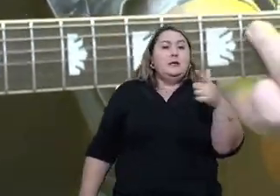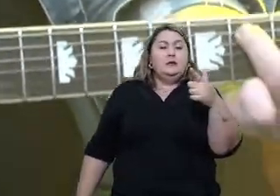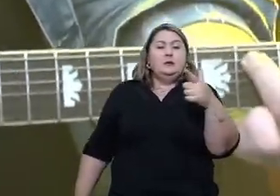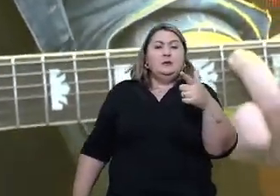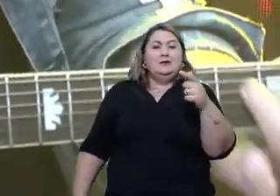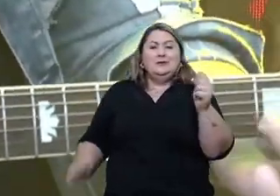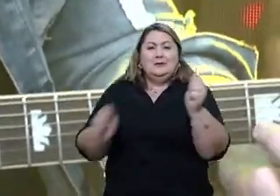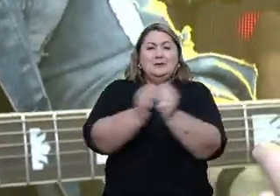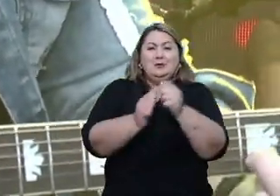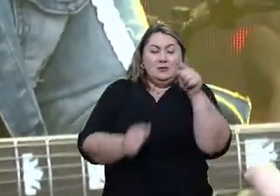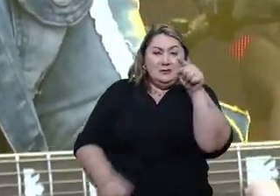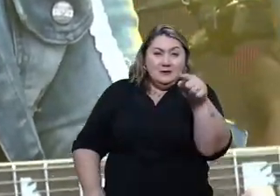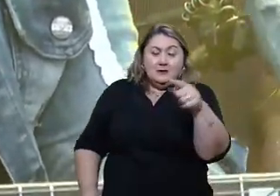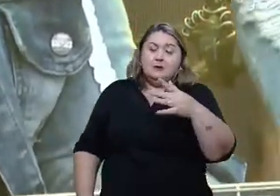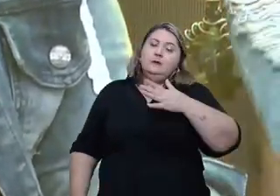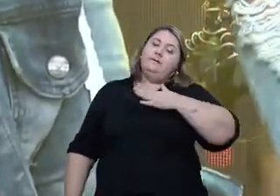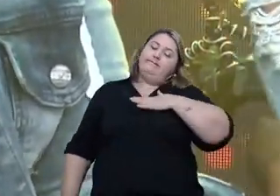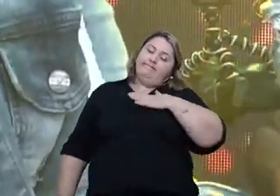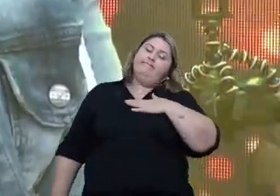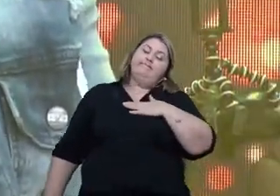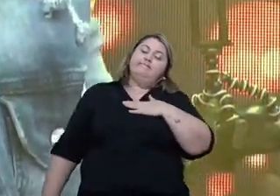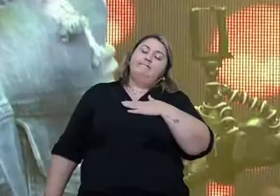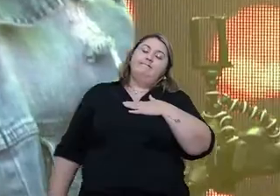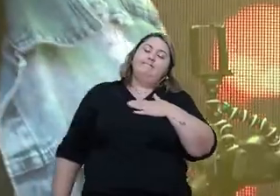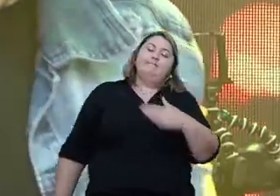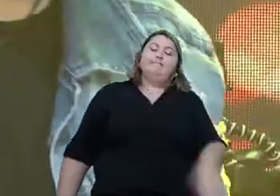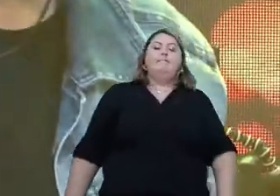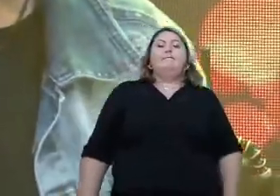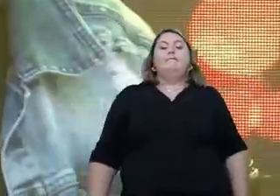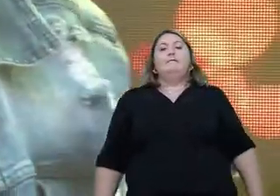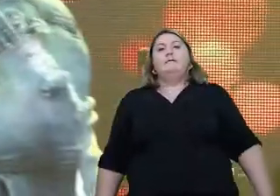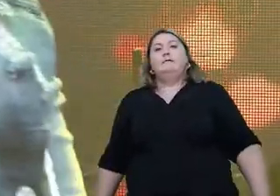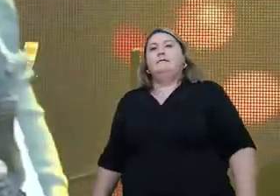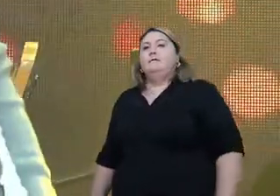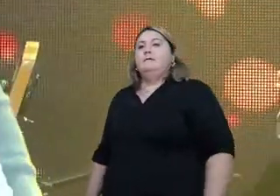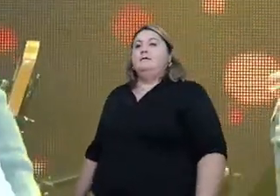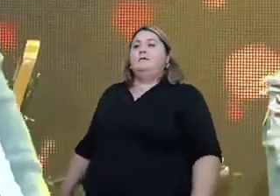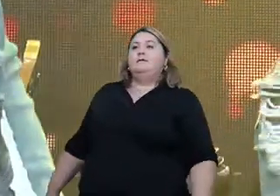que o culpado de não ter você sou